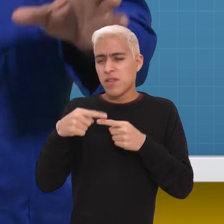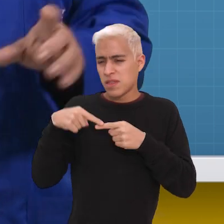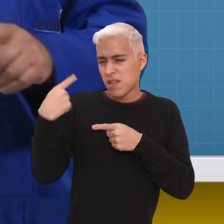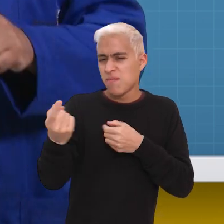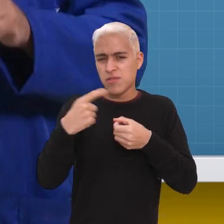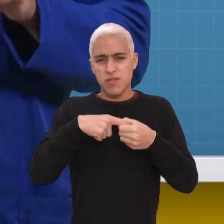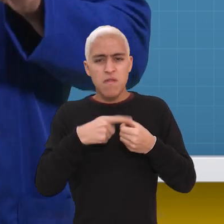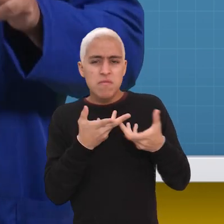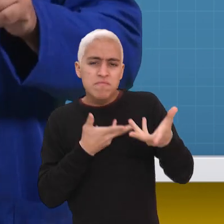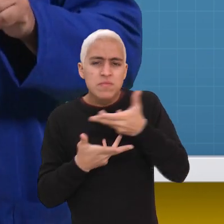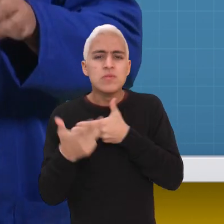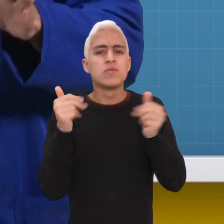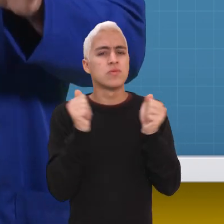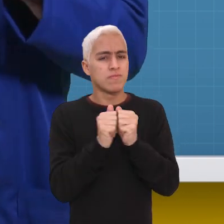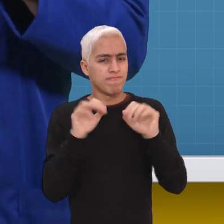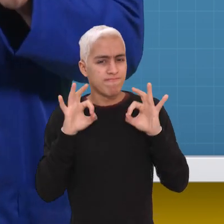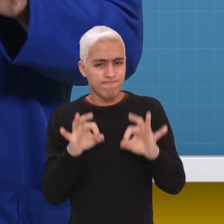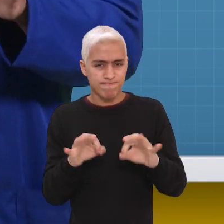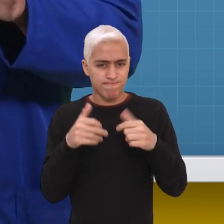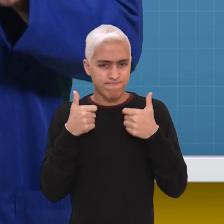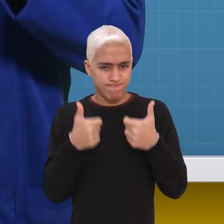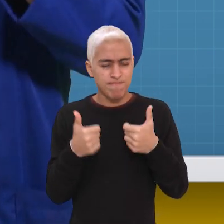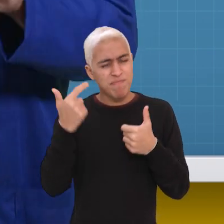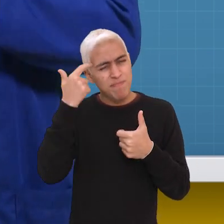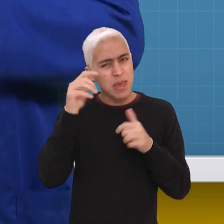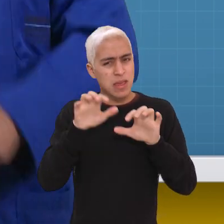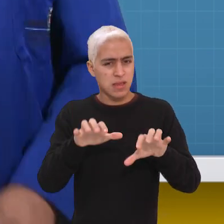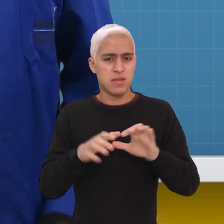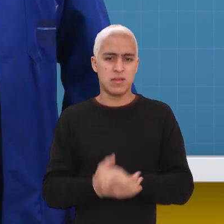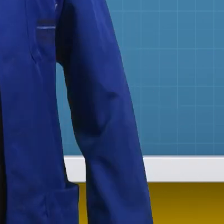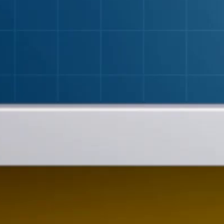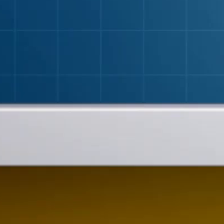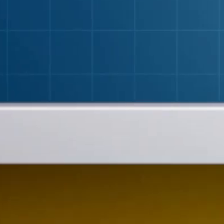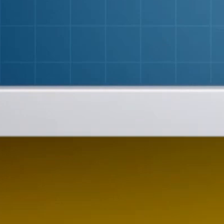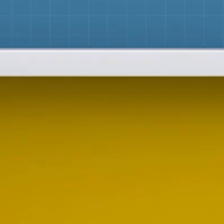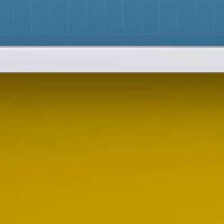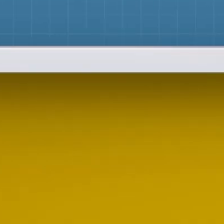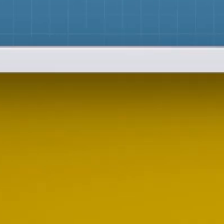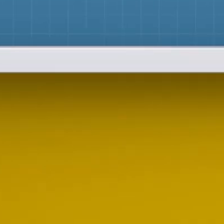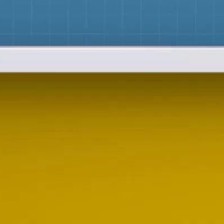resolver e nós voltamos daqui a pouquinho para corrigir com vocês. Pense nisso.